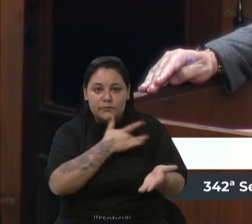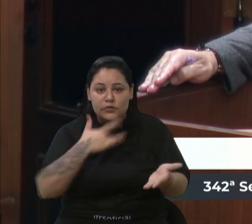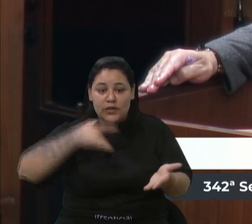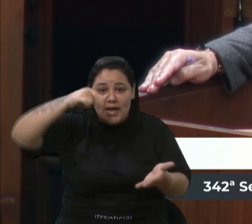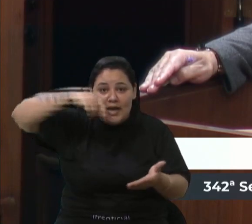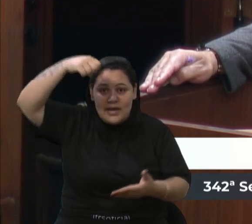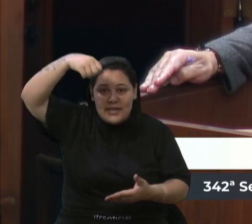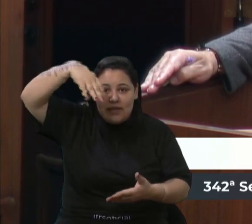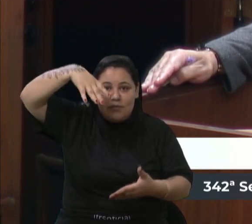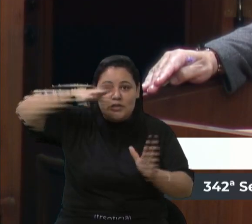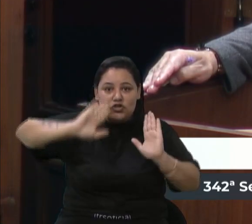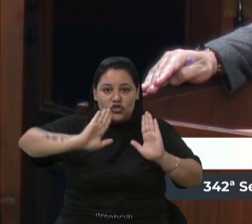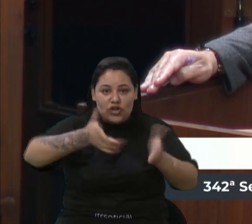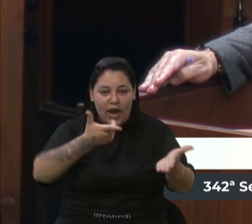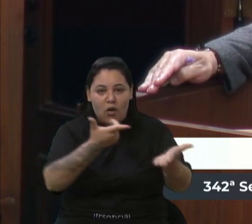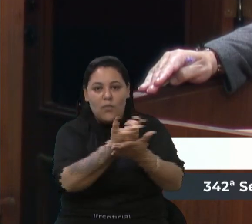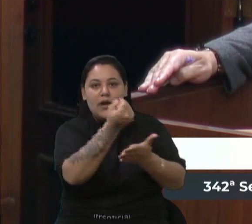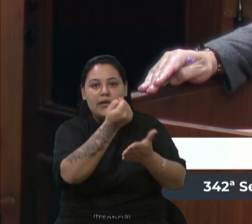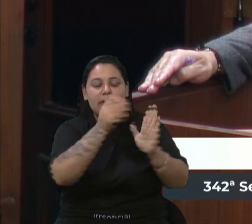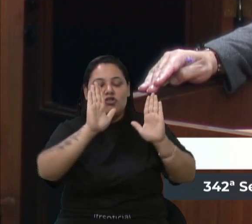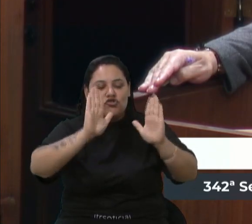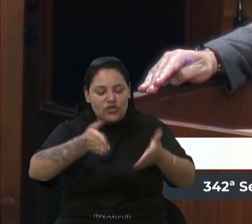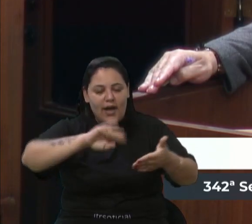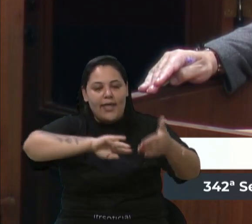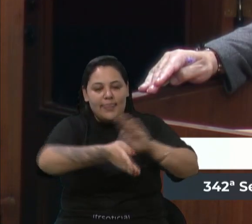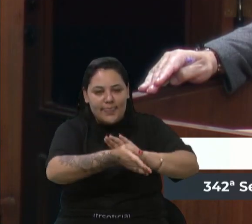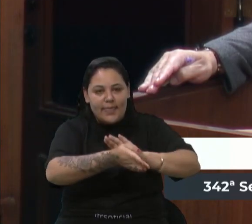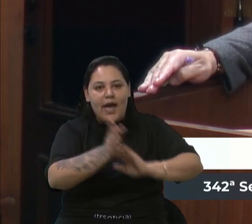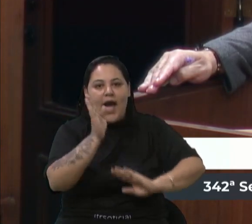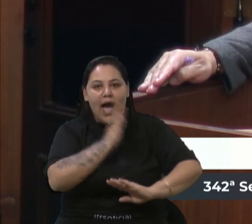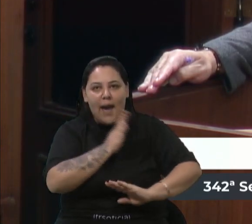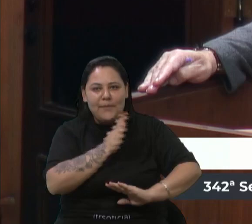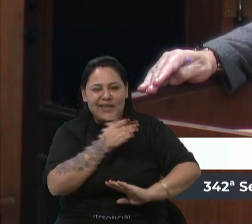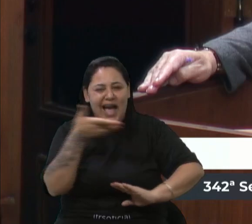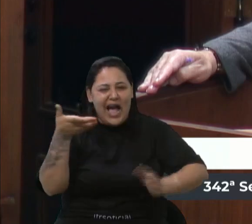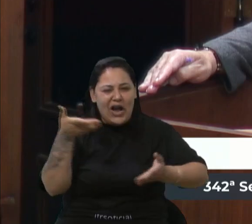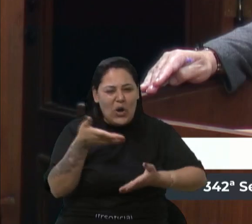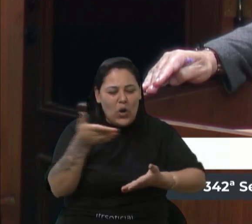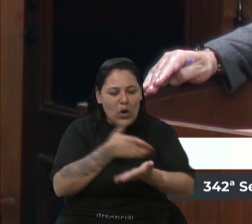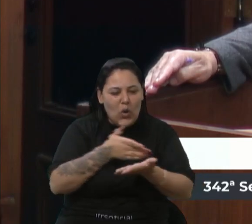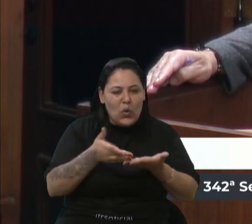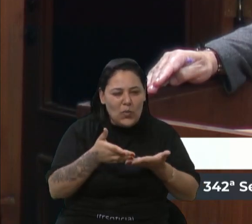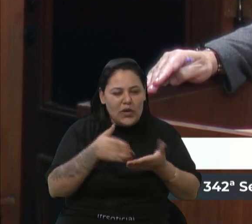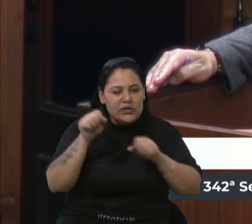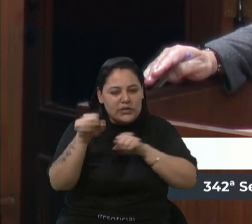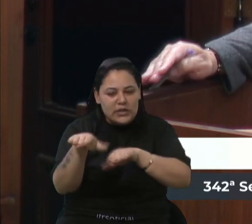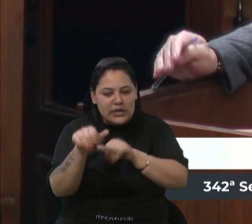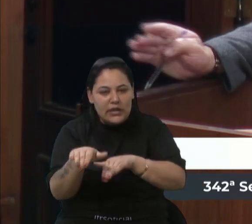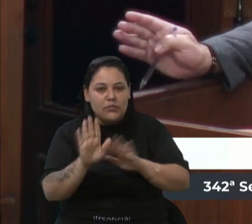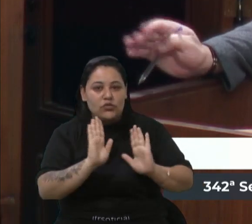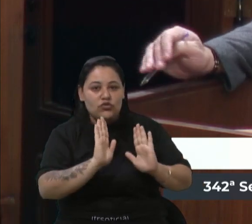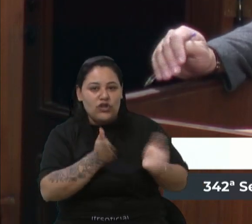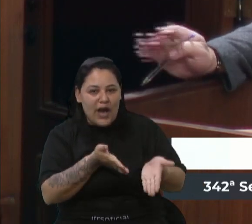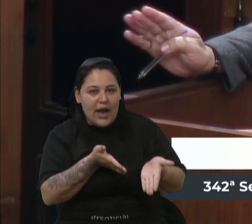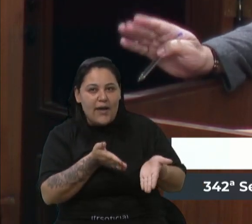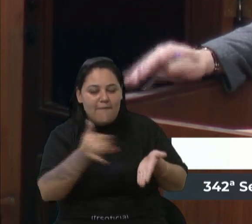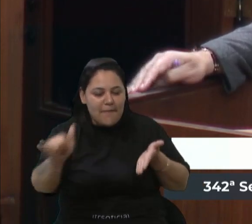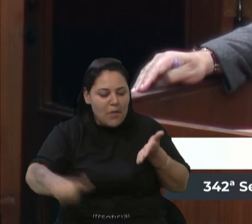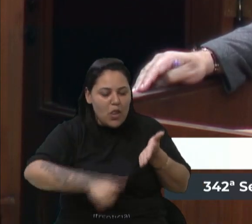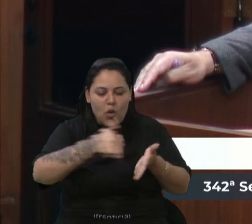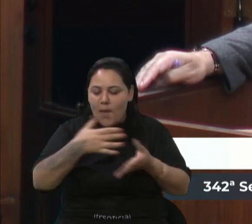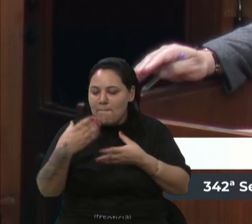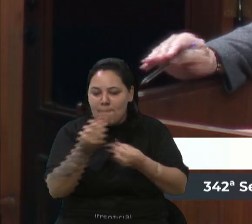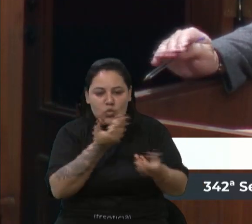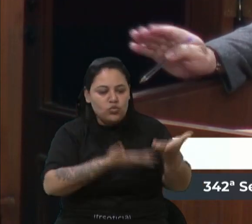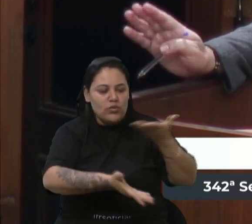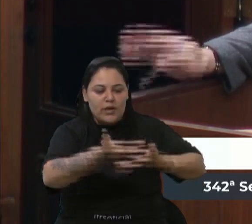foram providenciadas, estão chegando e serão instaladas em breve, eu acho que agora no início de setembro, e isso vai melhorar o